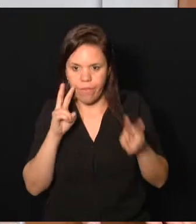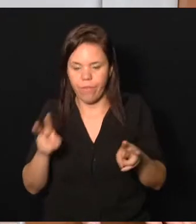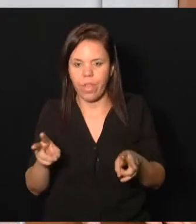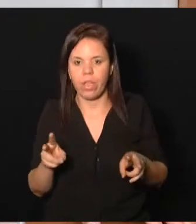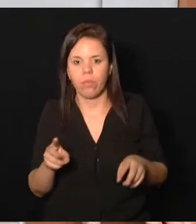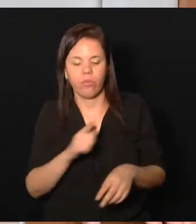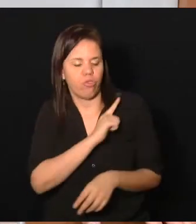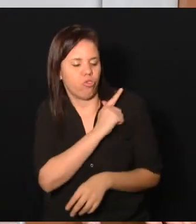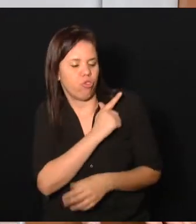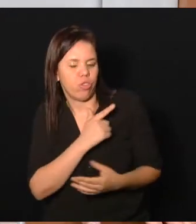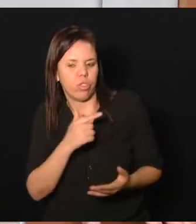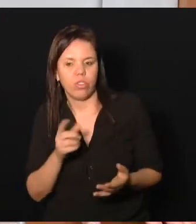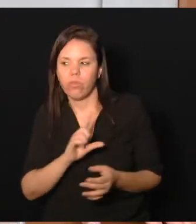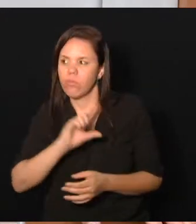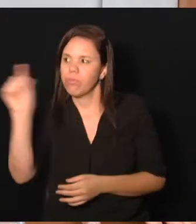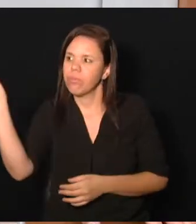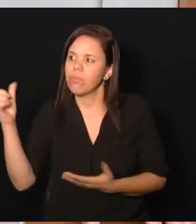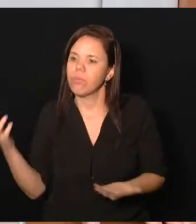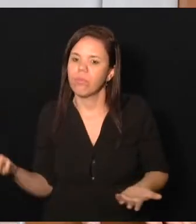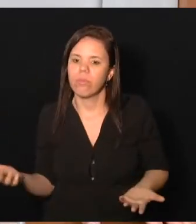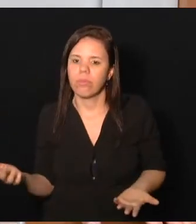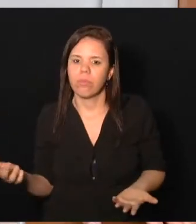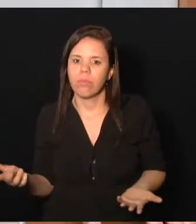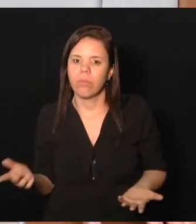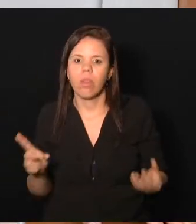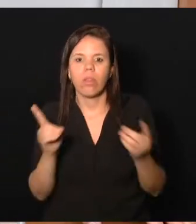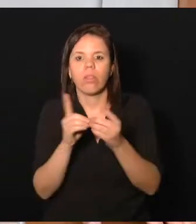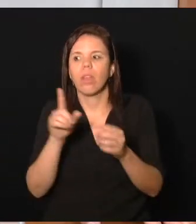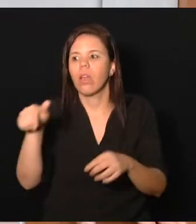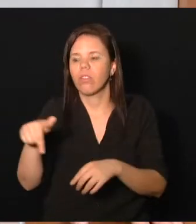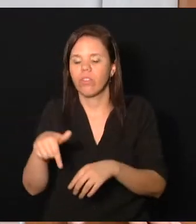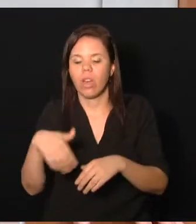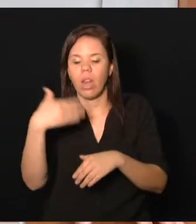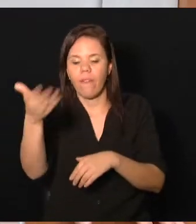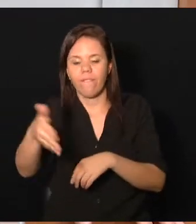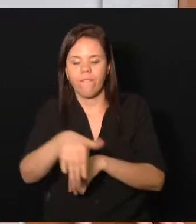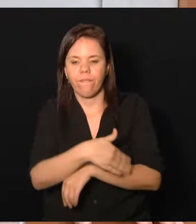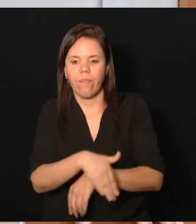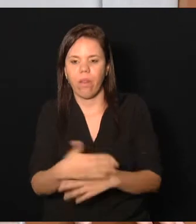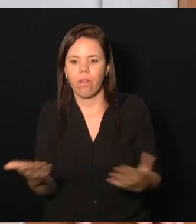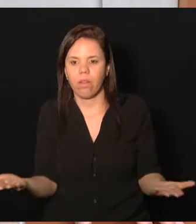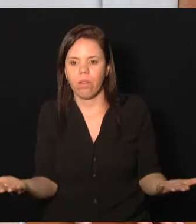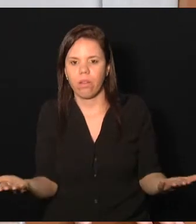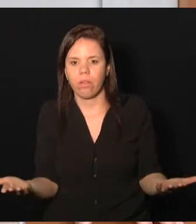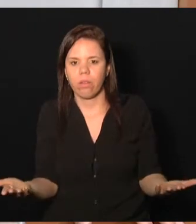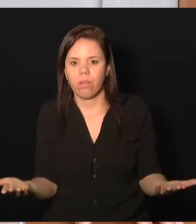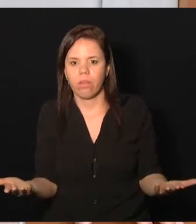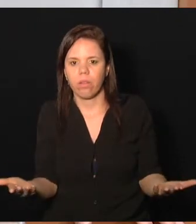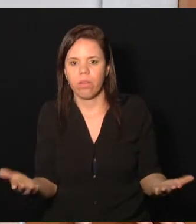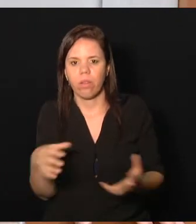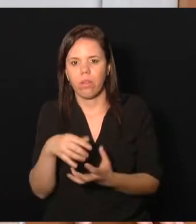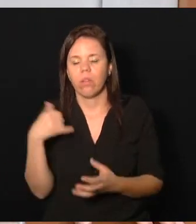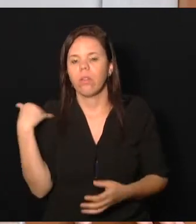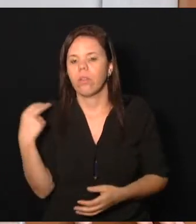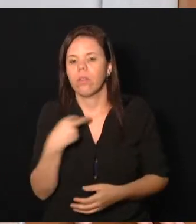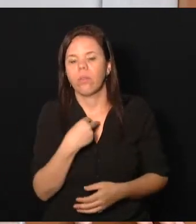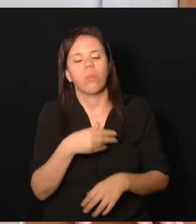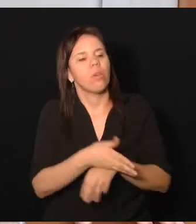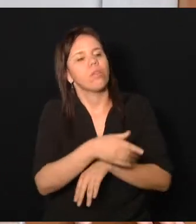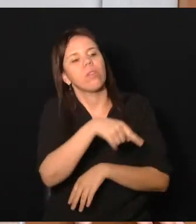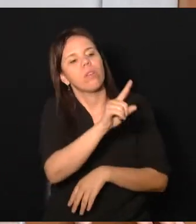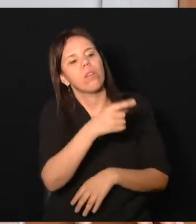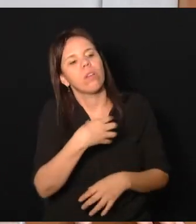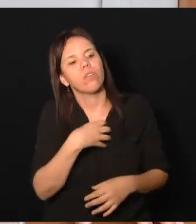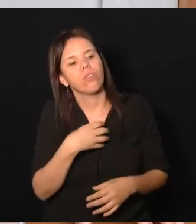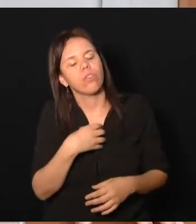gerente sai e atende na calçada o idoso. Porque ele não pode entrar daquela